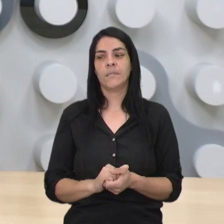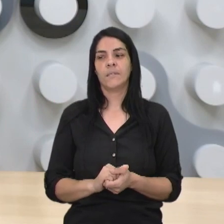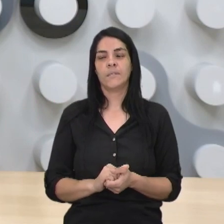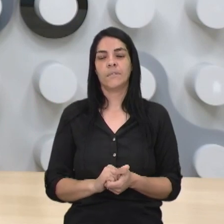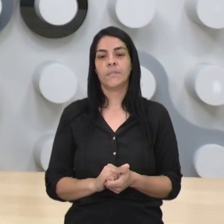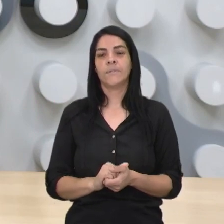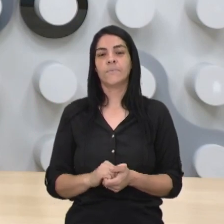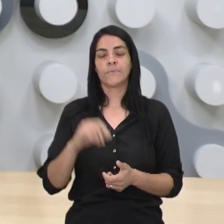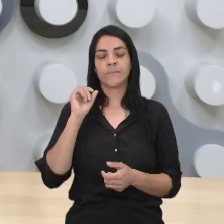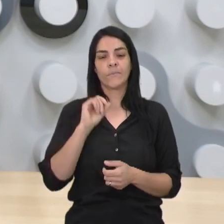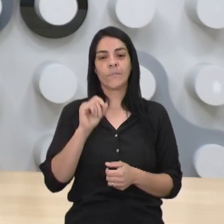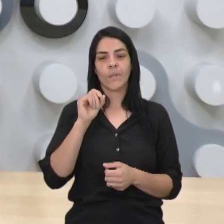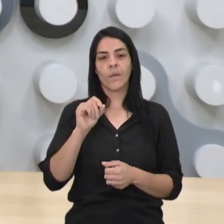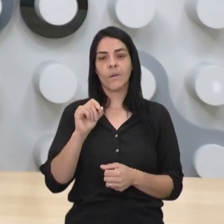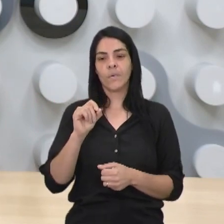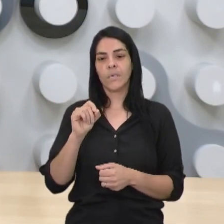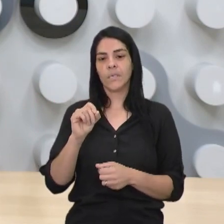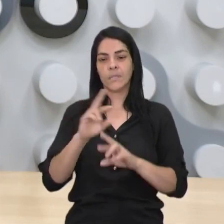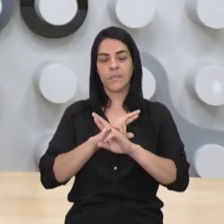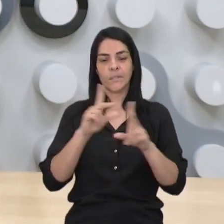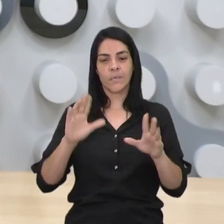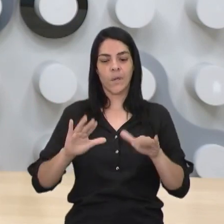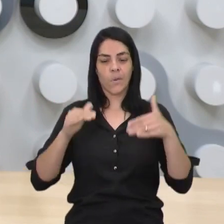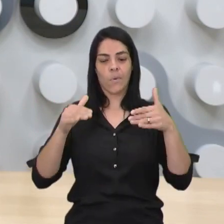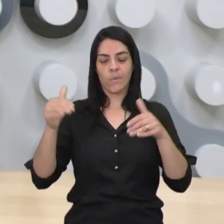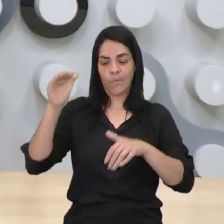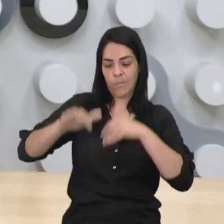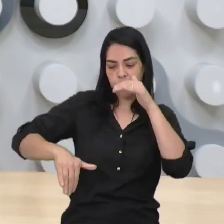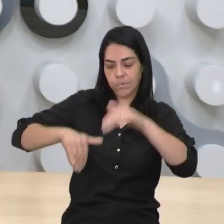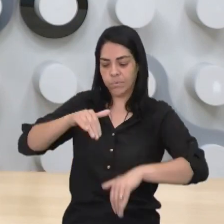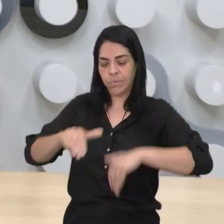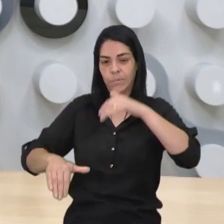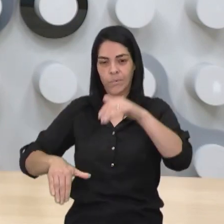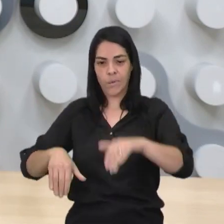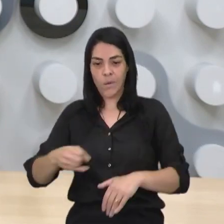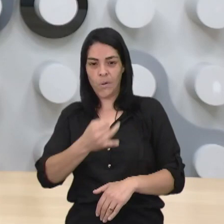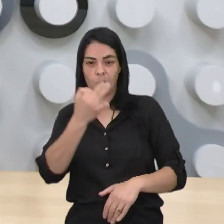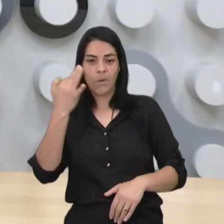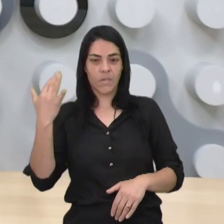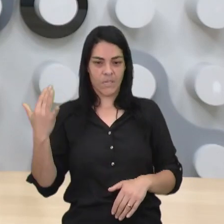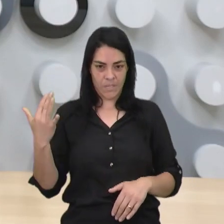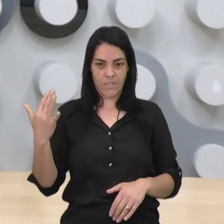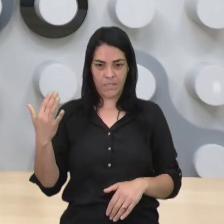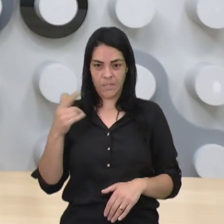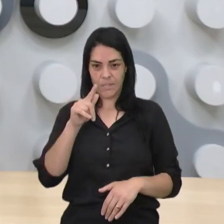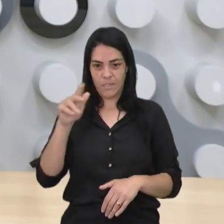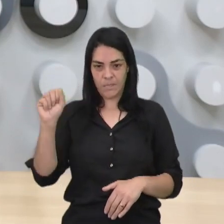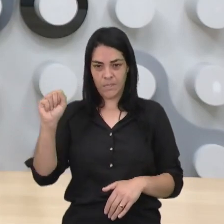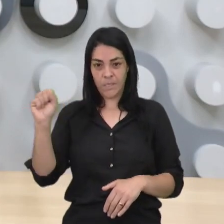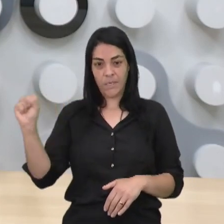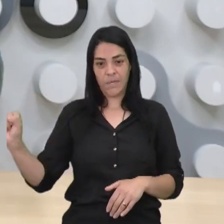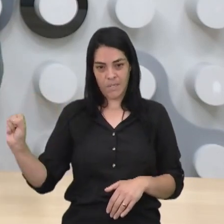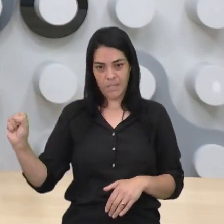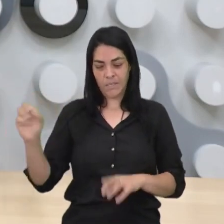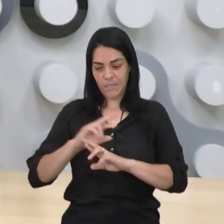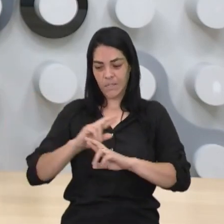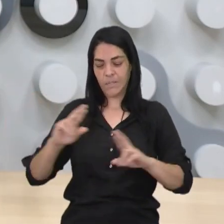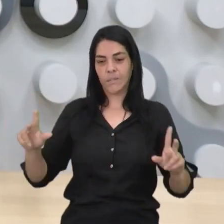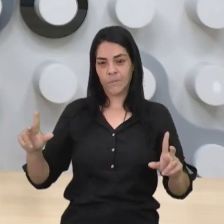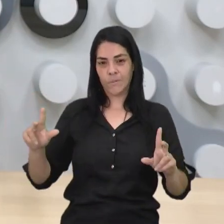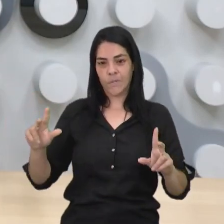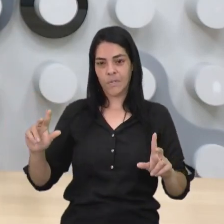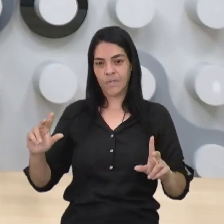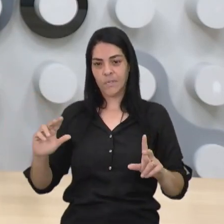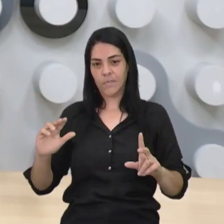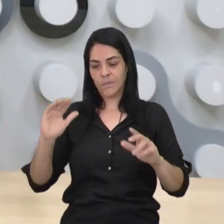concentração fica diferente? Porque quando você mergulha, a quantidade que fica na forma gasosa fica diferente do que quando